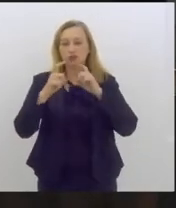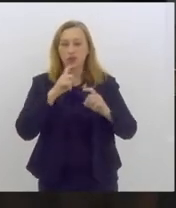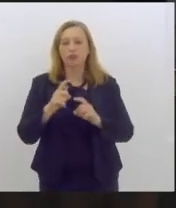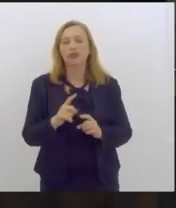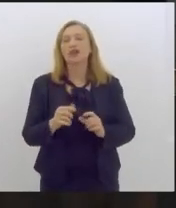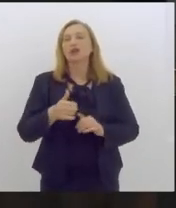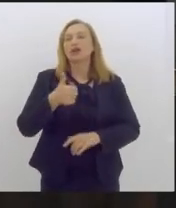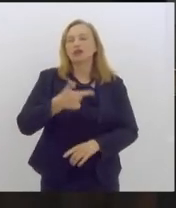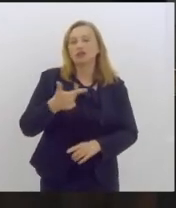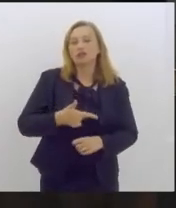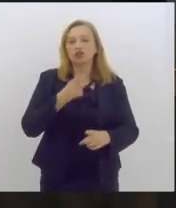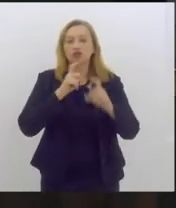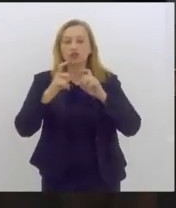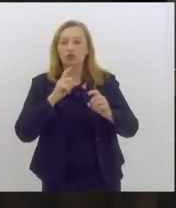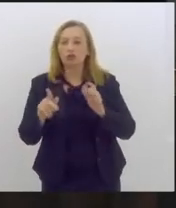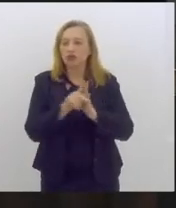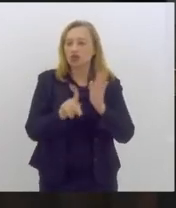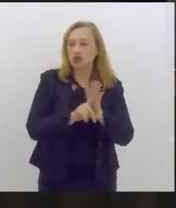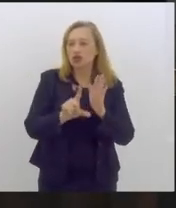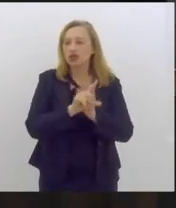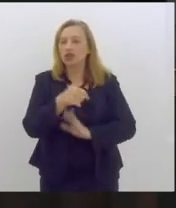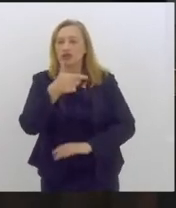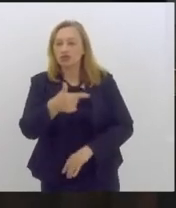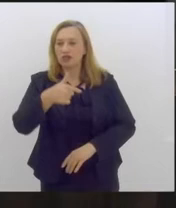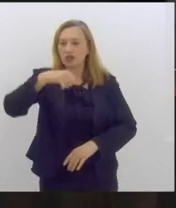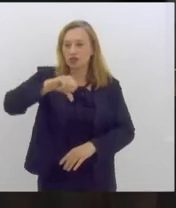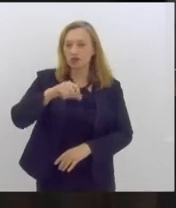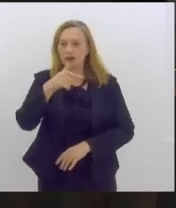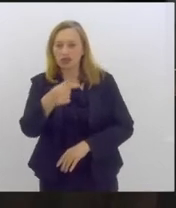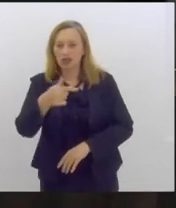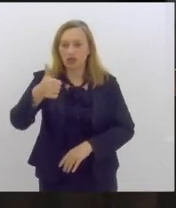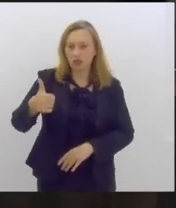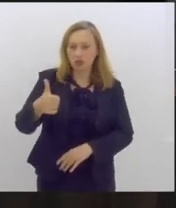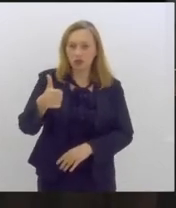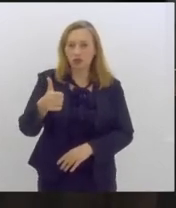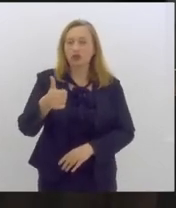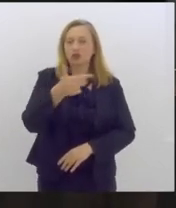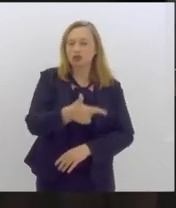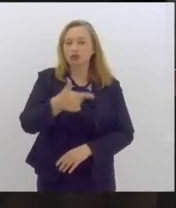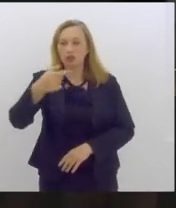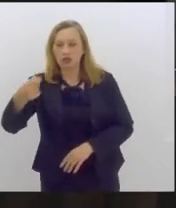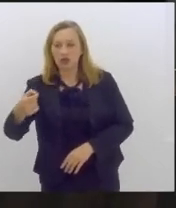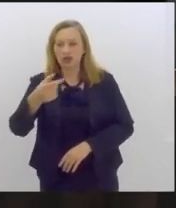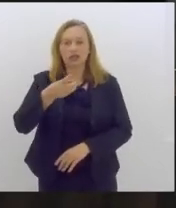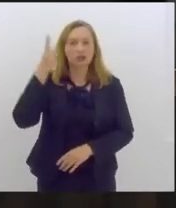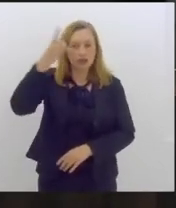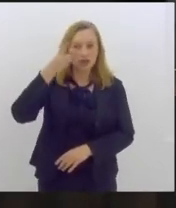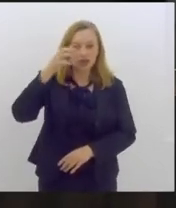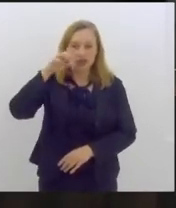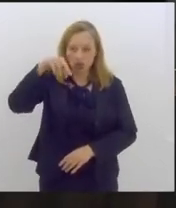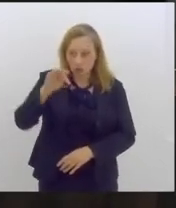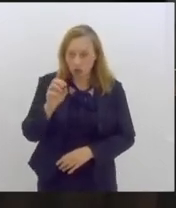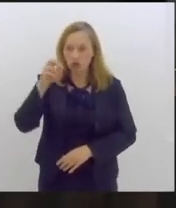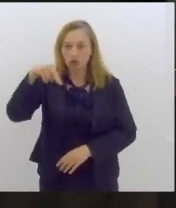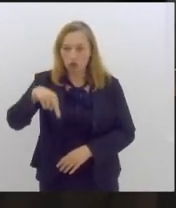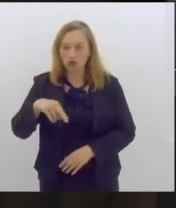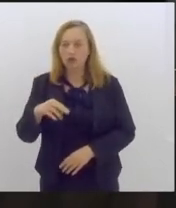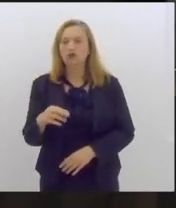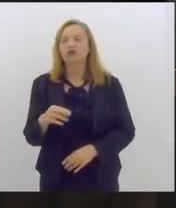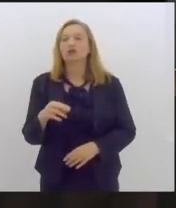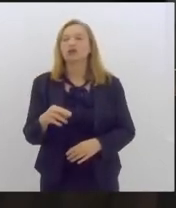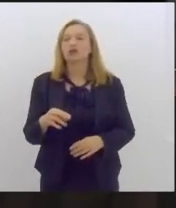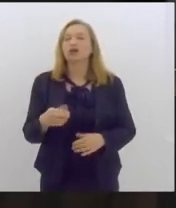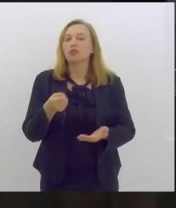em segunda discussão projeto de lei 2971 2010 de autoria do Deputado Nilton Salomão